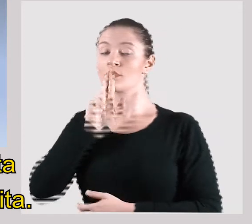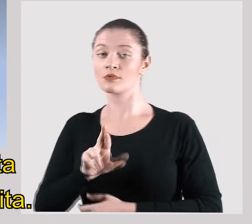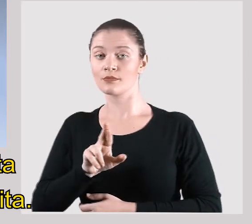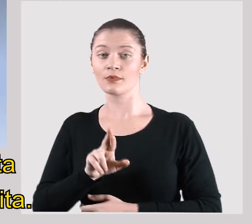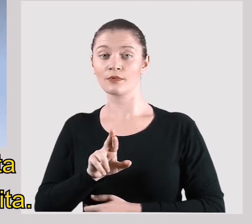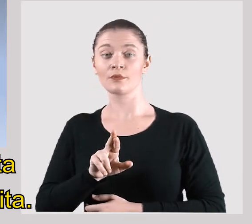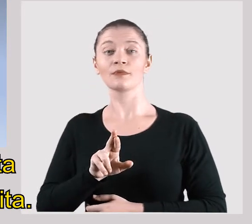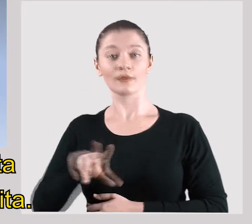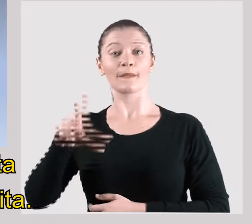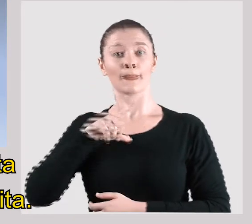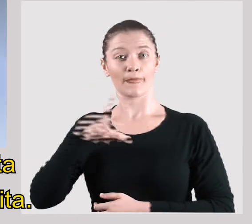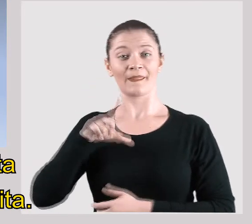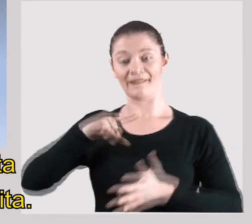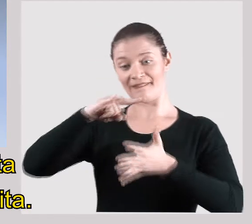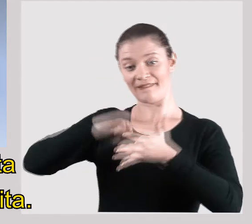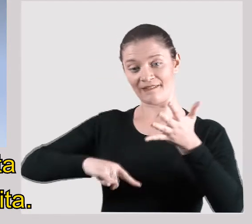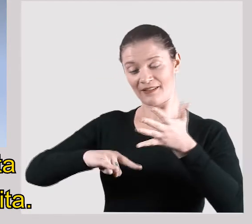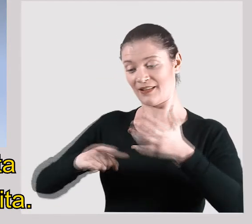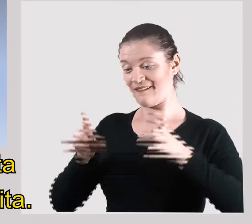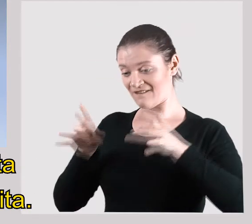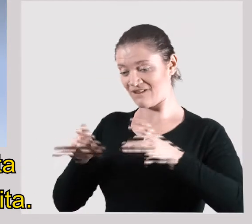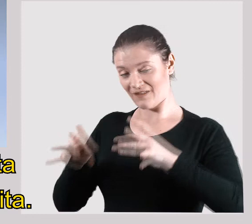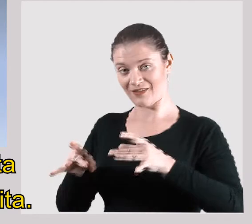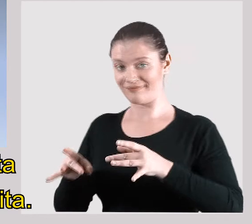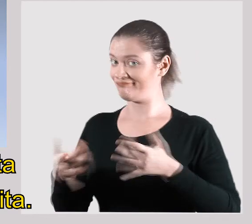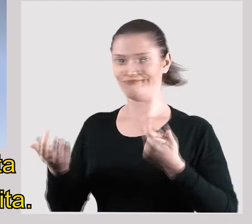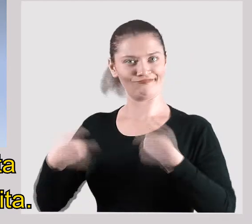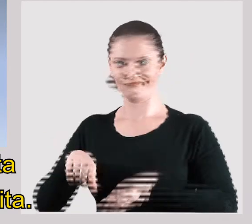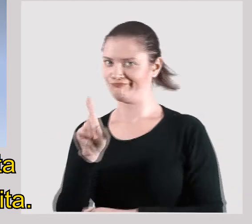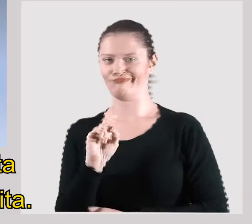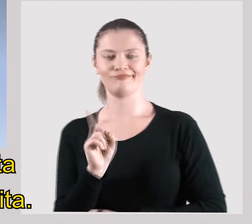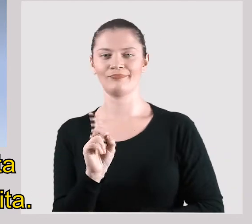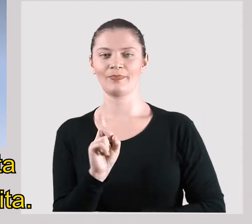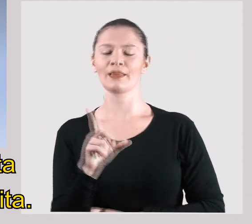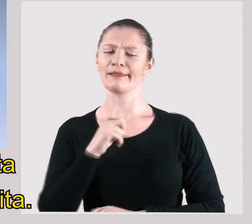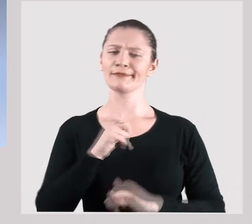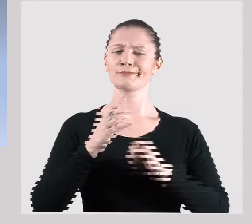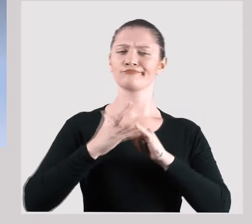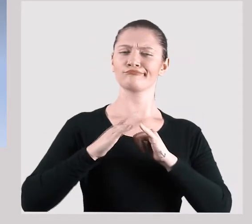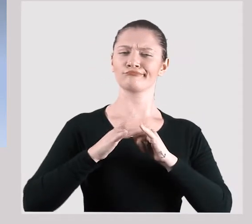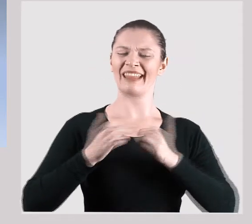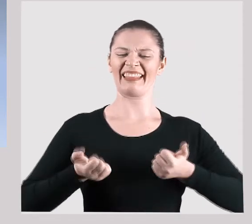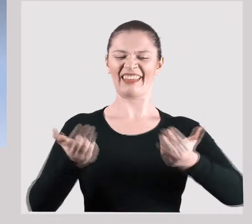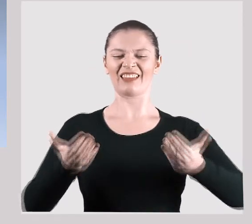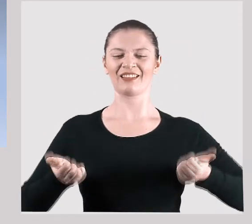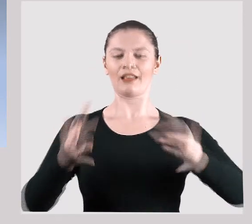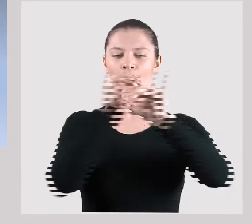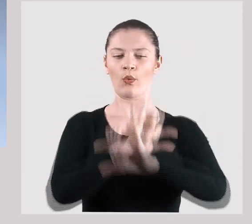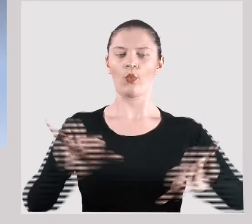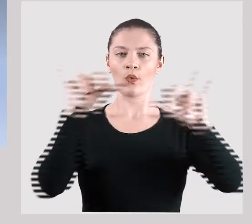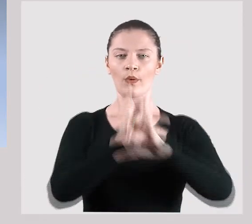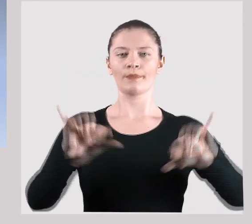porque são vendidos sem receita, e tem né, os youtubers ali dando a receita. Aqui a gente vê também assim,